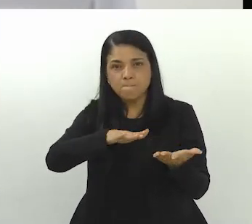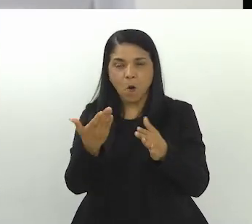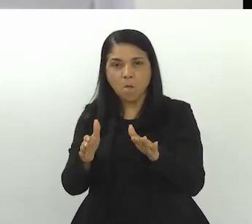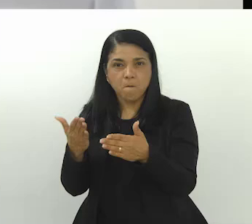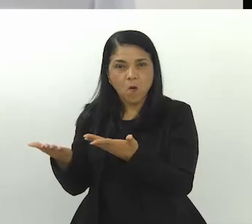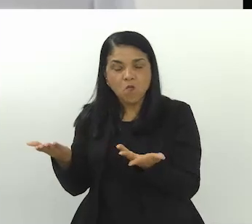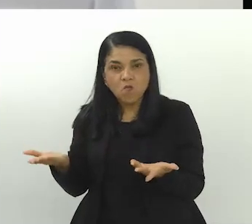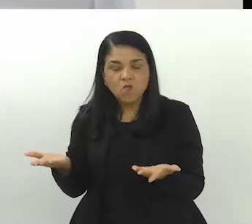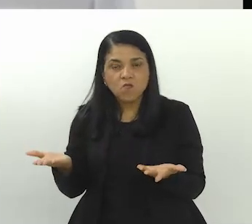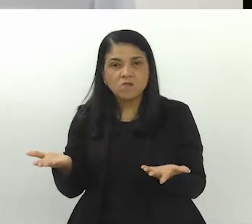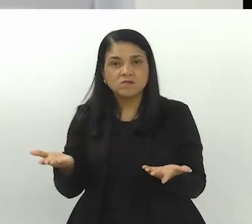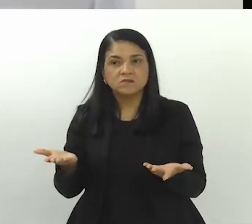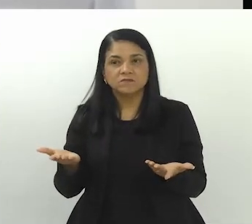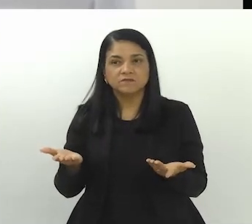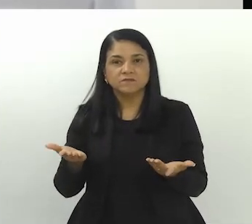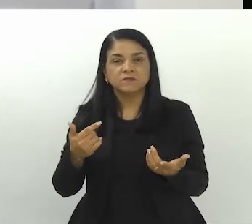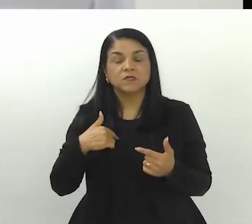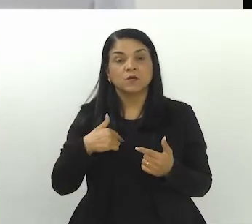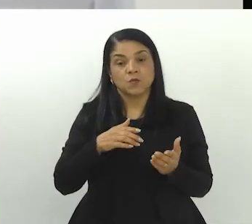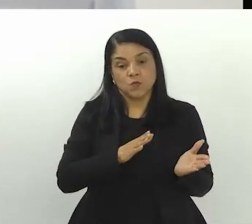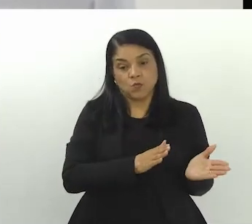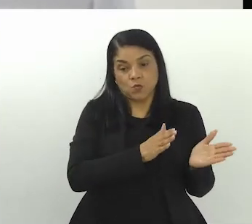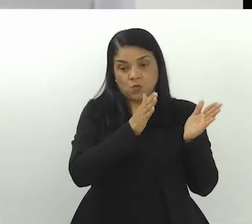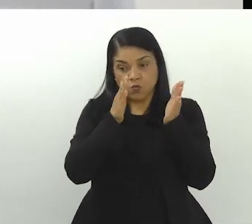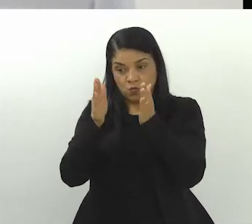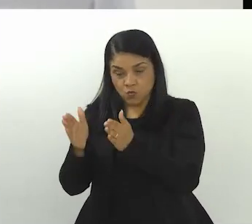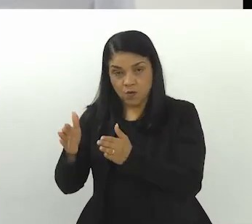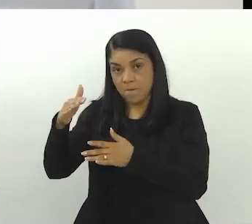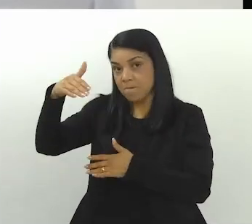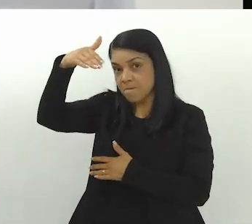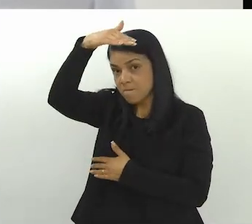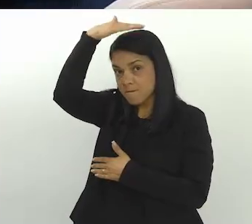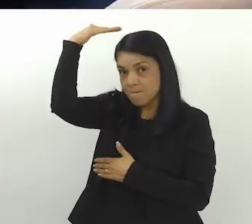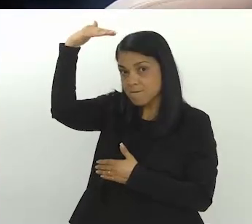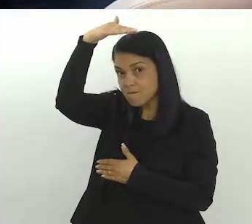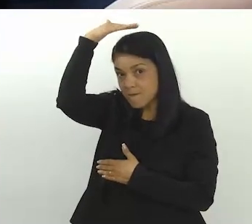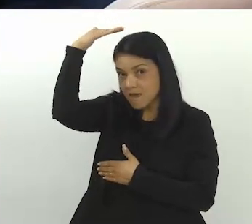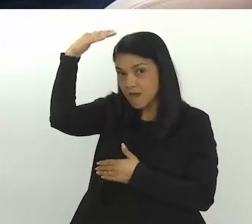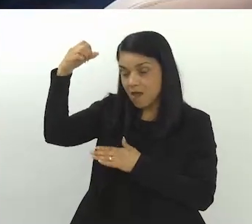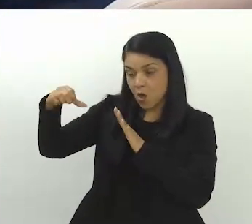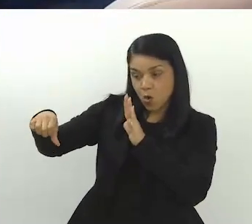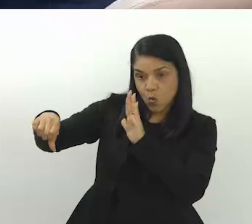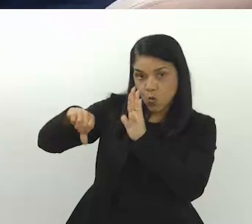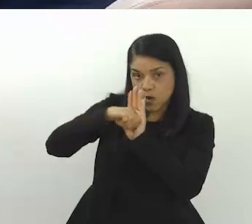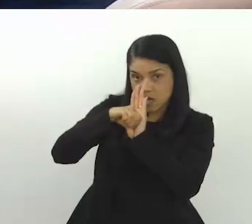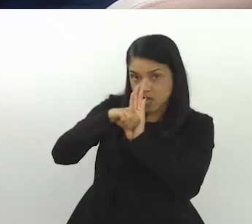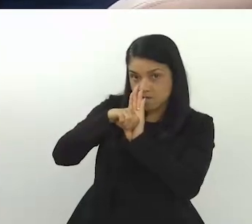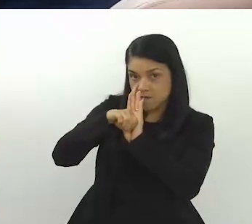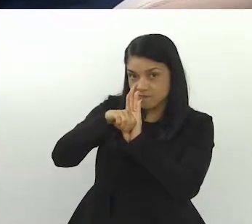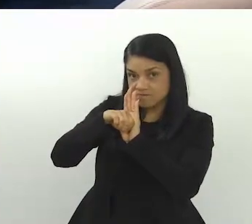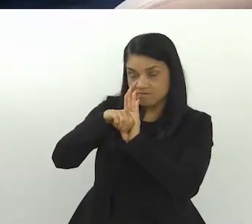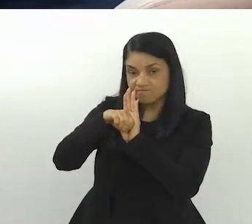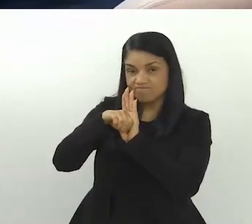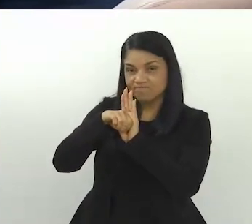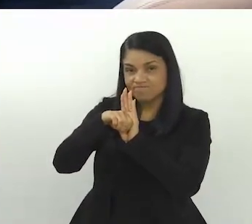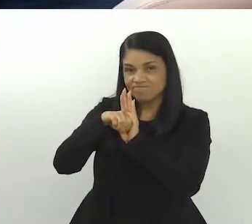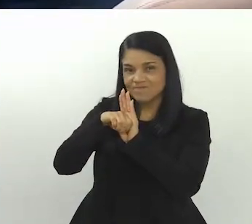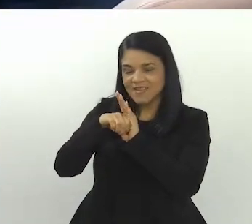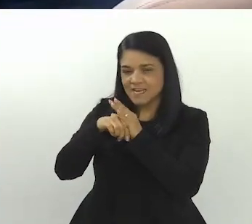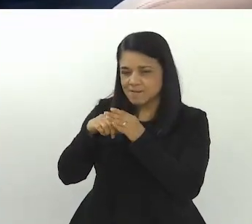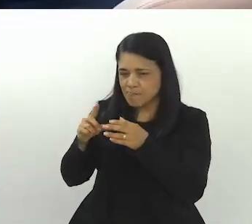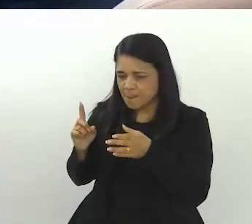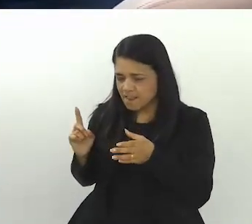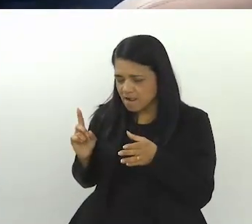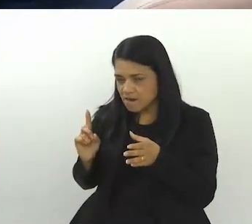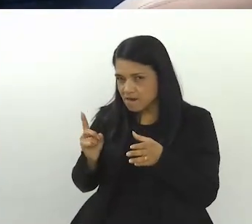fogo. E você tem, por outro lado, né, por exemplo, um contexto como o mexicano, onde o crime organizado, né, ele tem uma